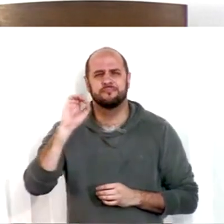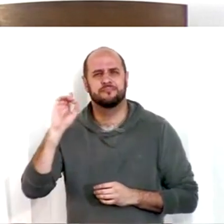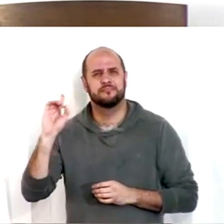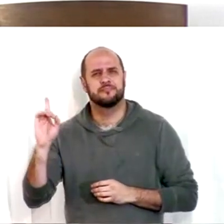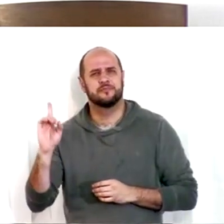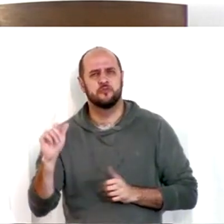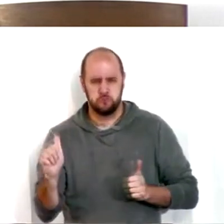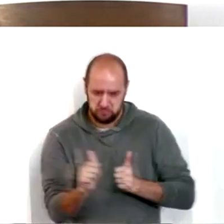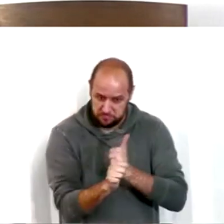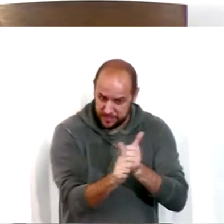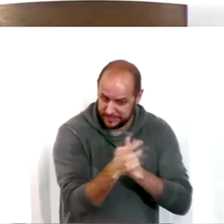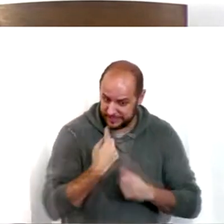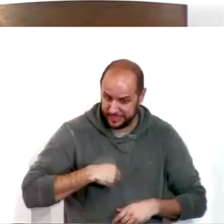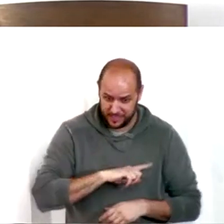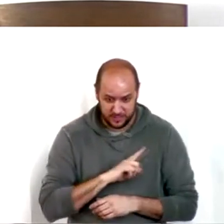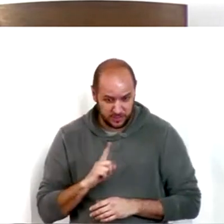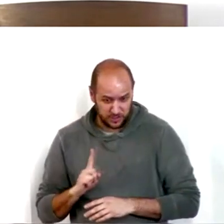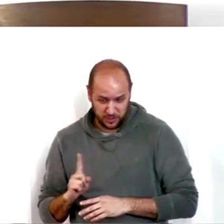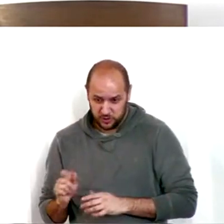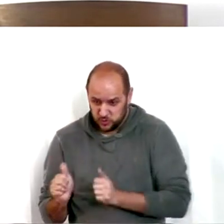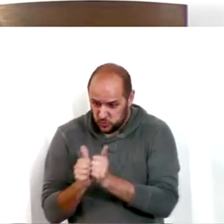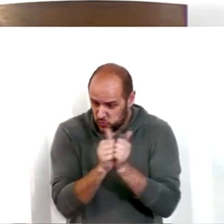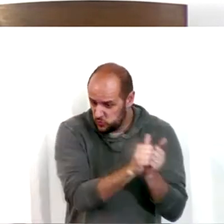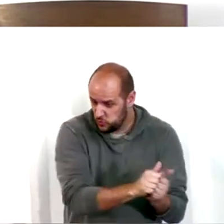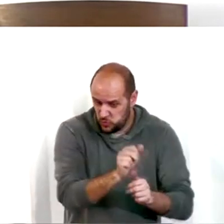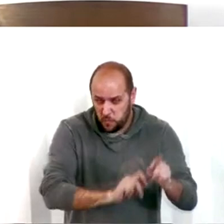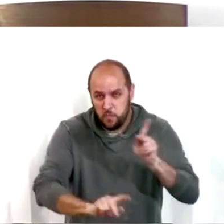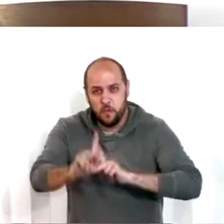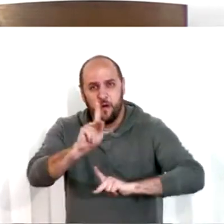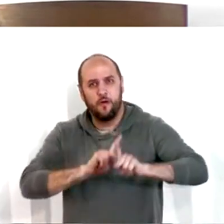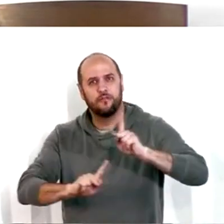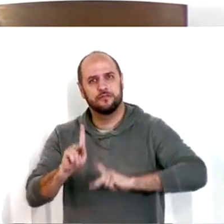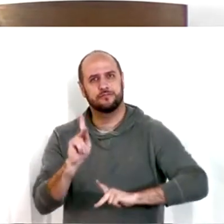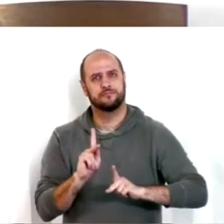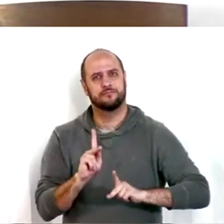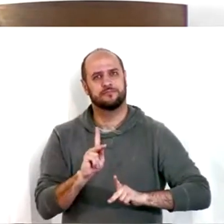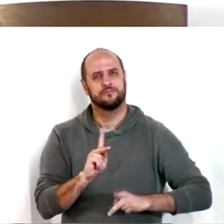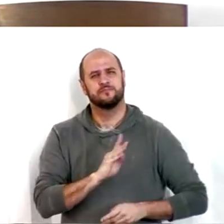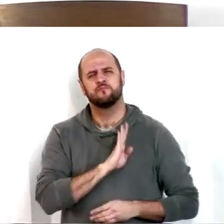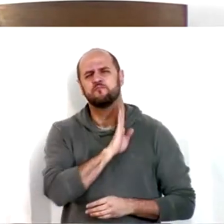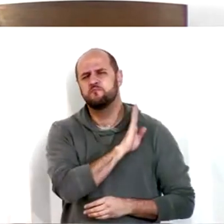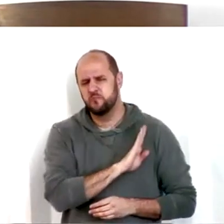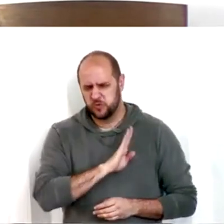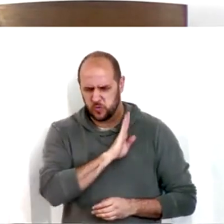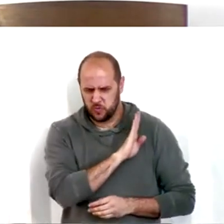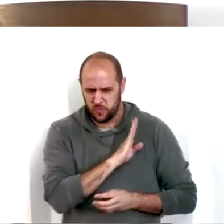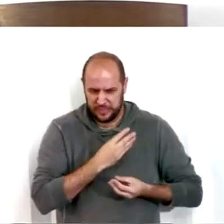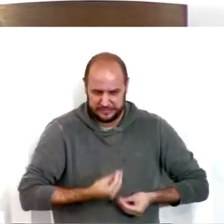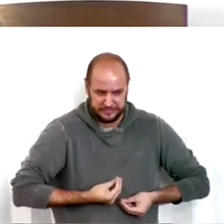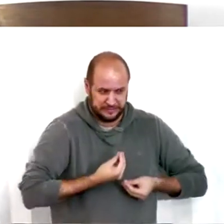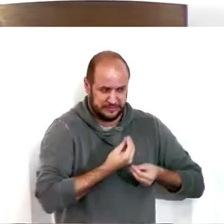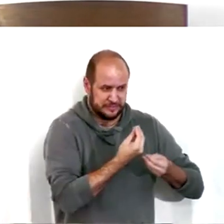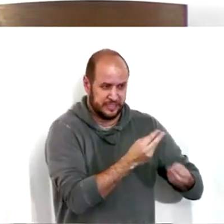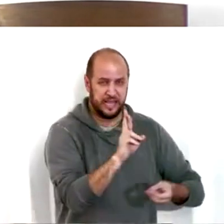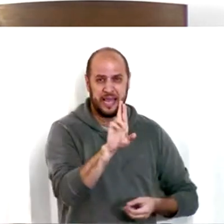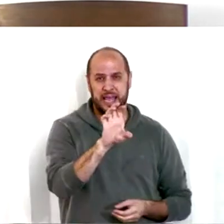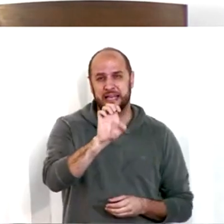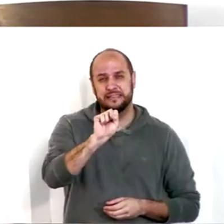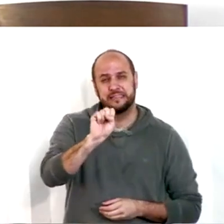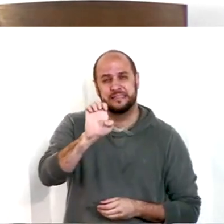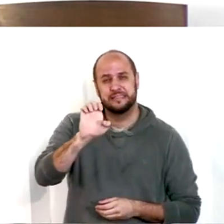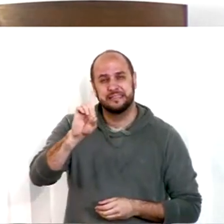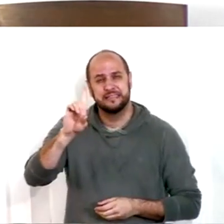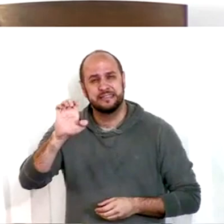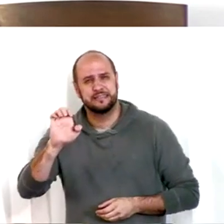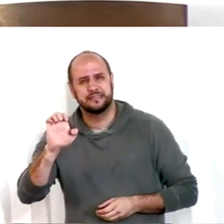nos persegue, que persegue o seu povo. Boaz é o mediador desta recede, dessa